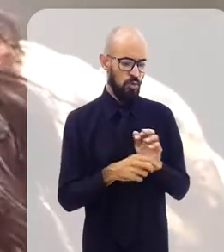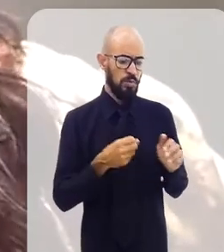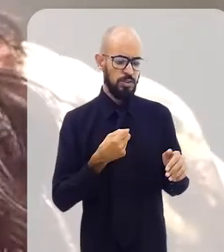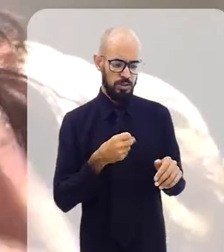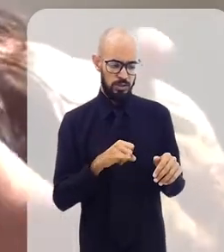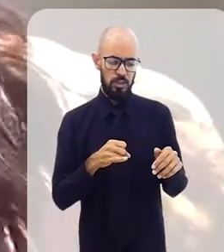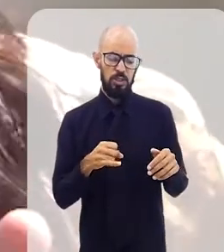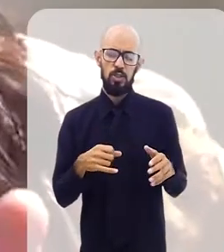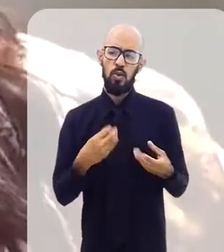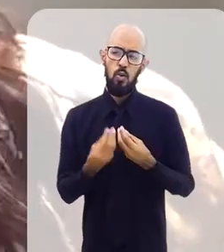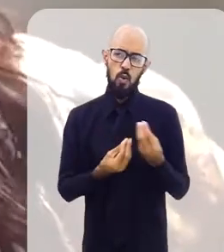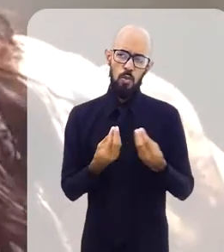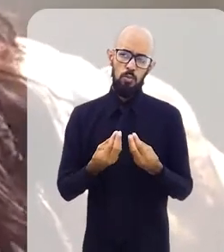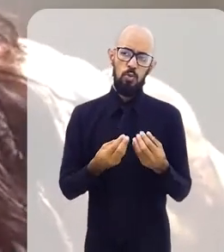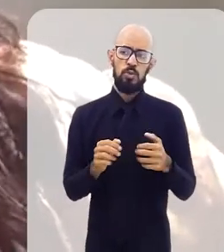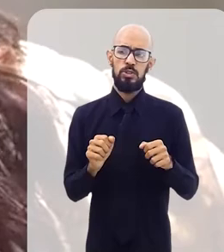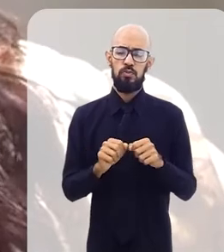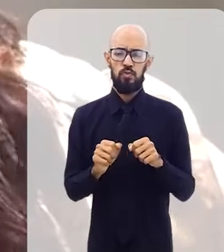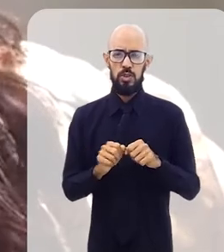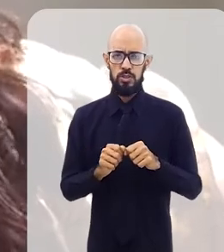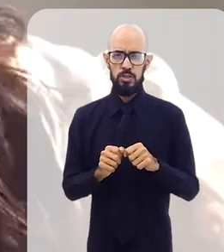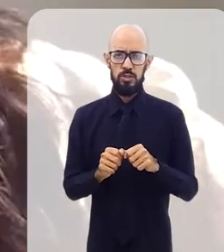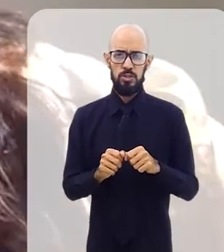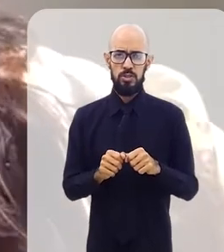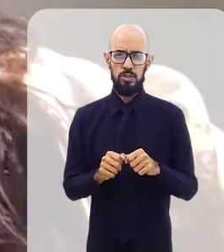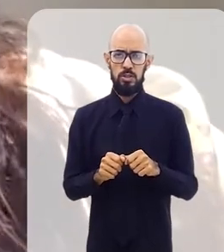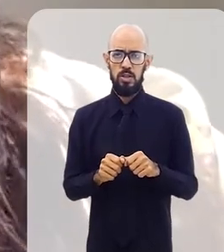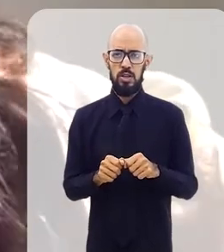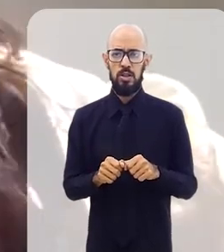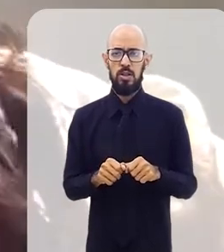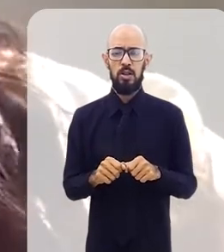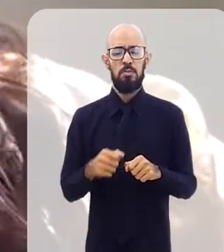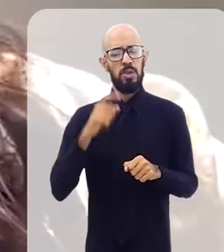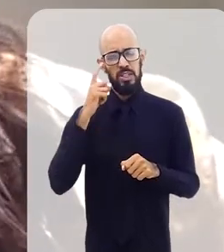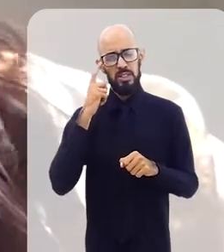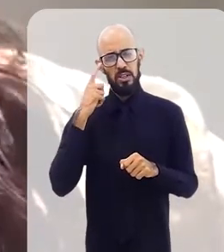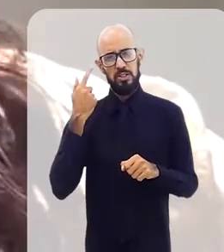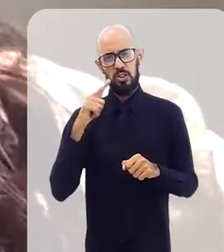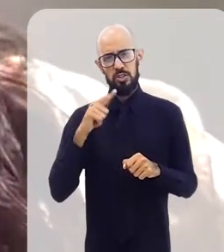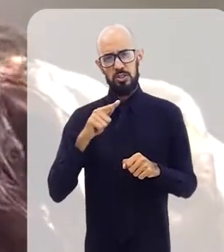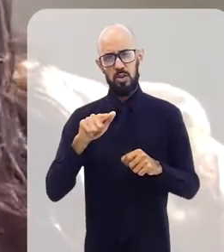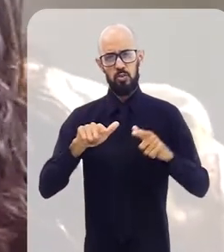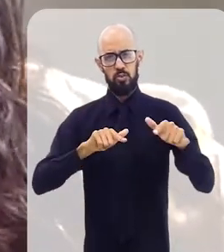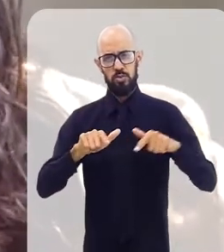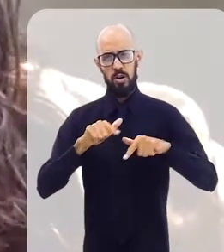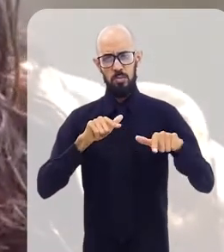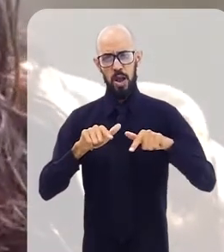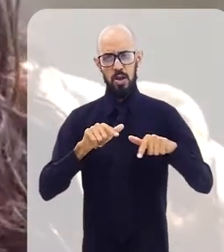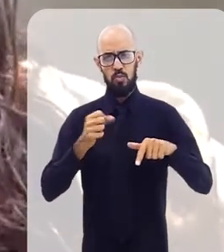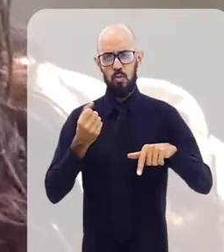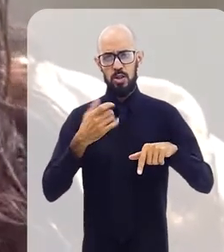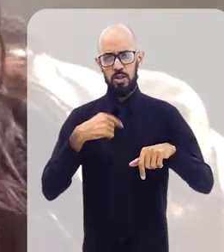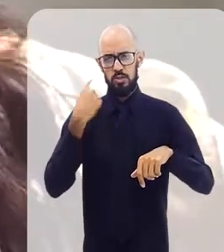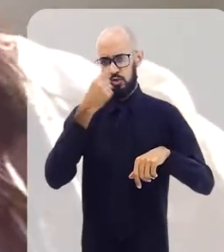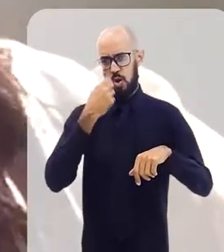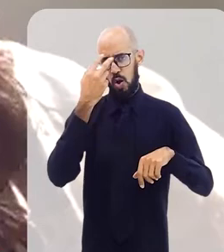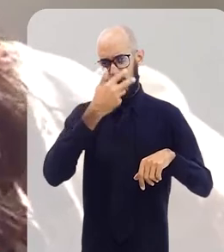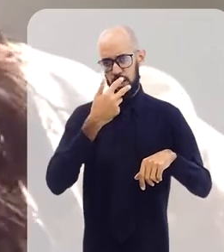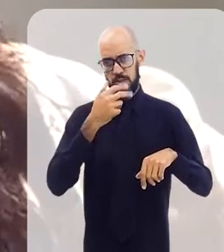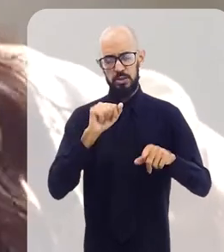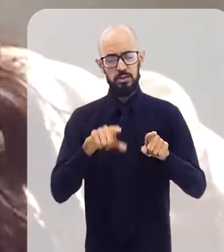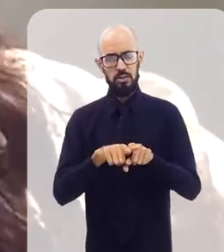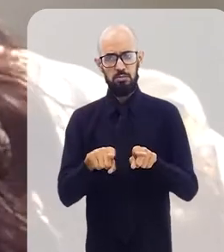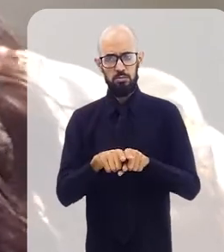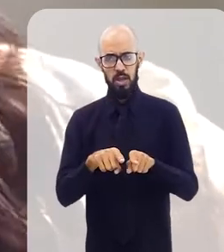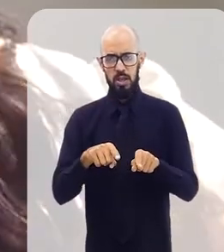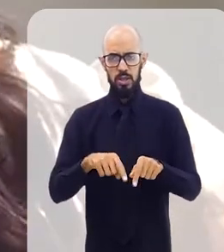foi implementado, mas como foi implementado, pensando, né, na questão da gestão da carga de trabalho, da